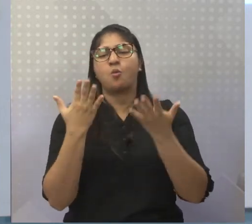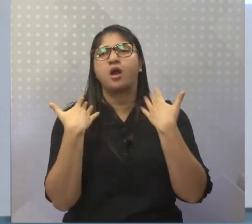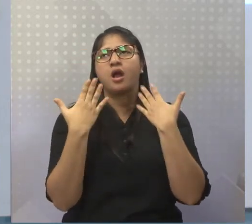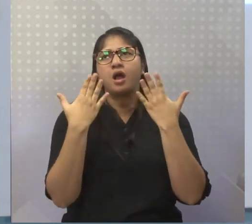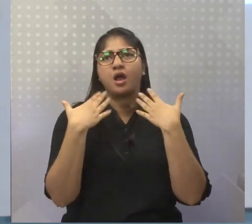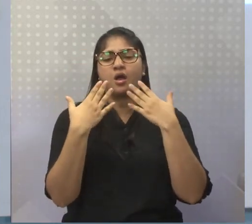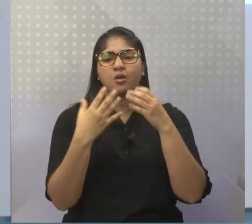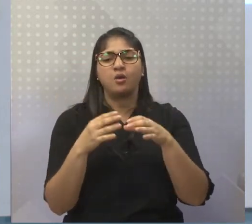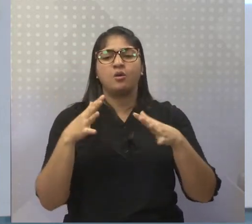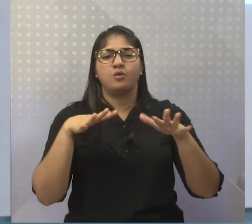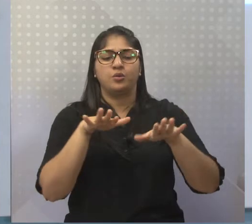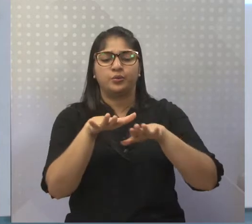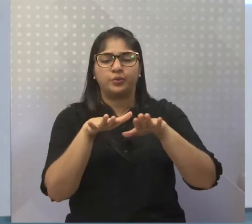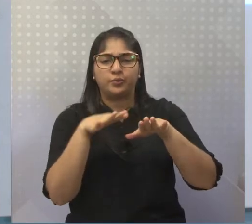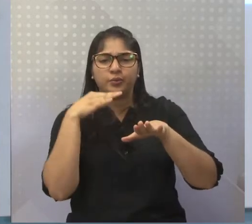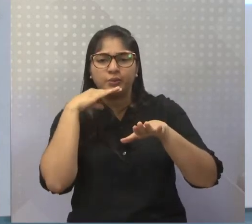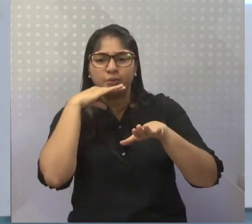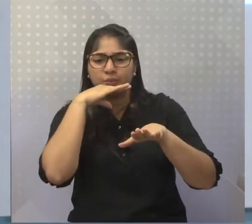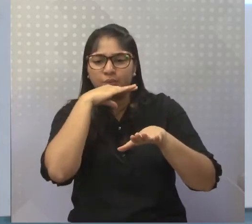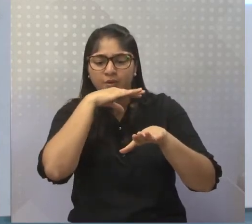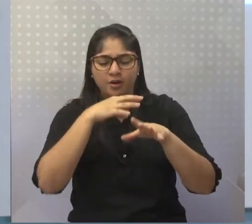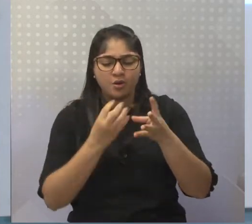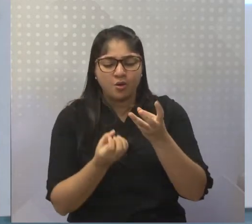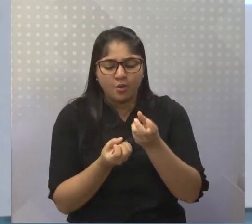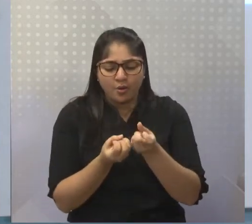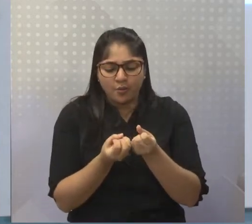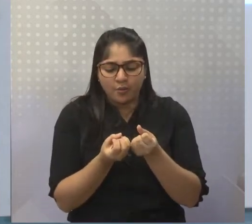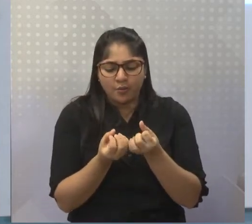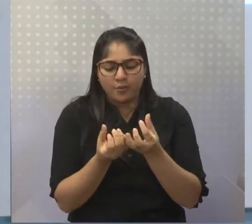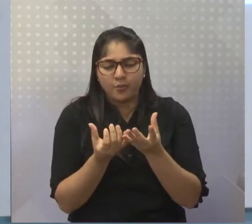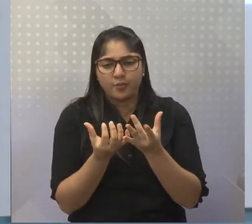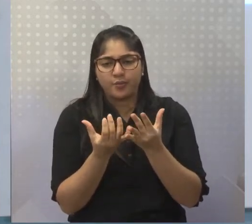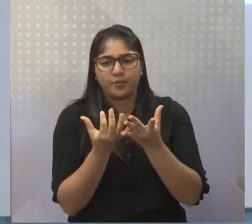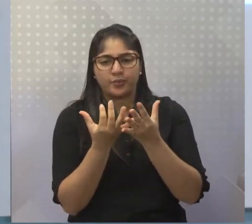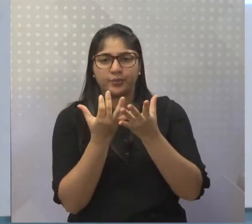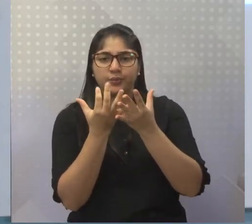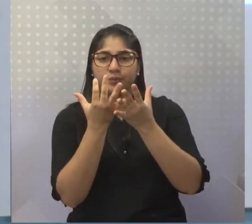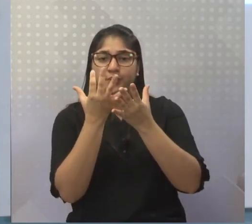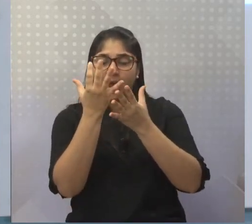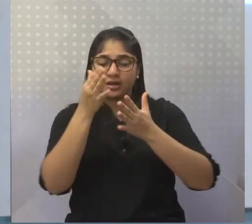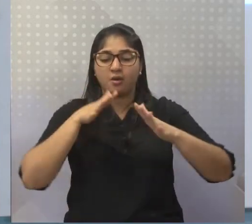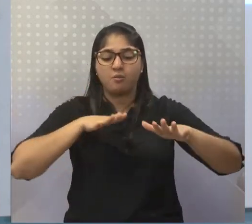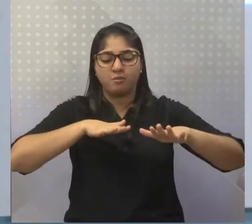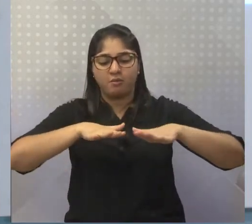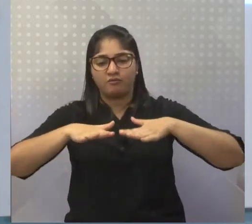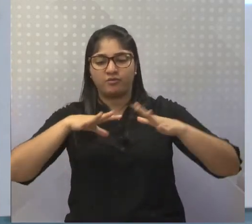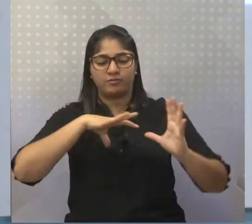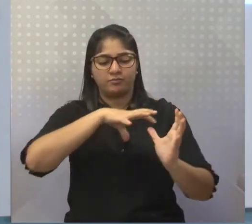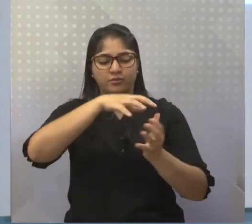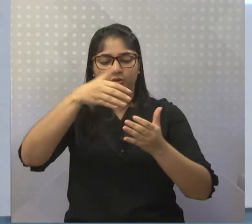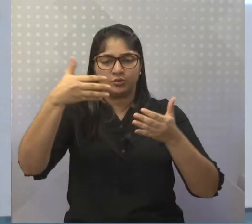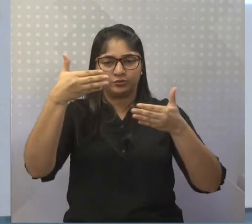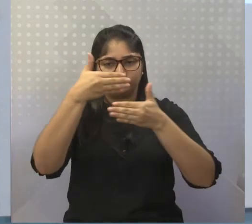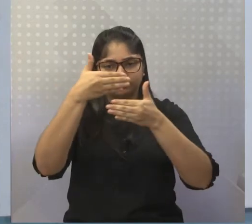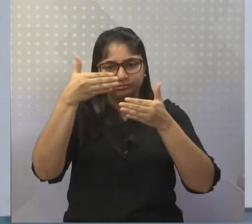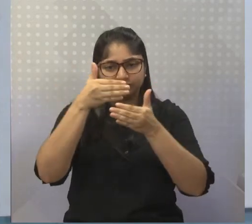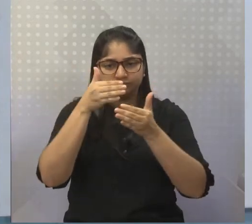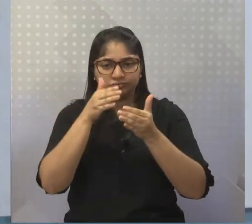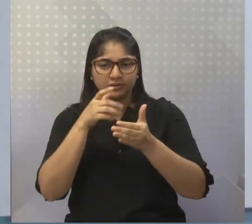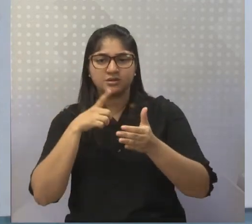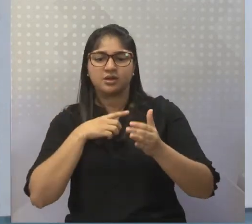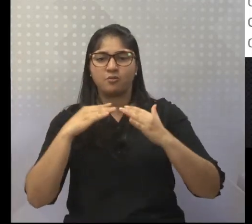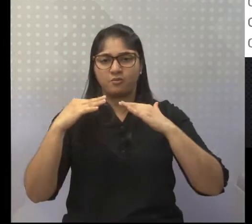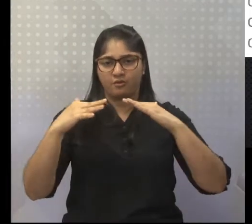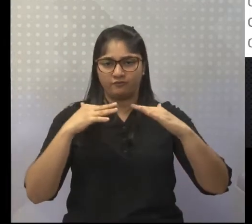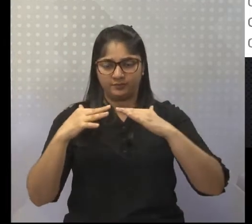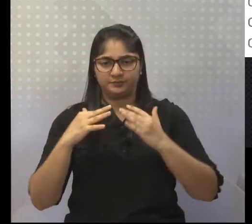provocar um vapor e essa pressão que existe dentro do nosso planeta vai fazer com que movimento das placas tectônicas que a gente vai